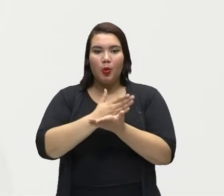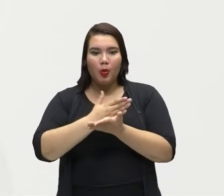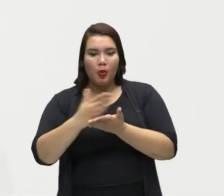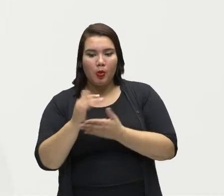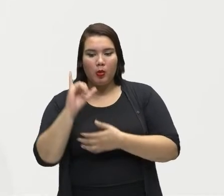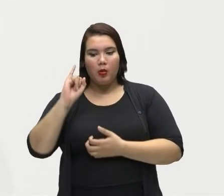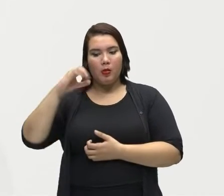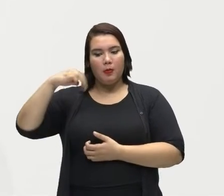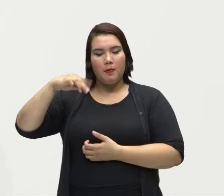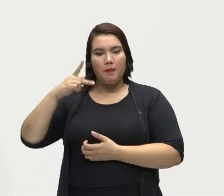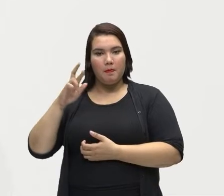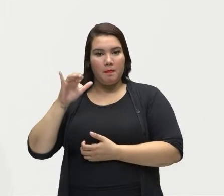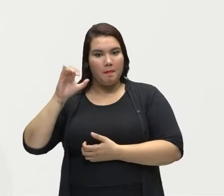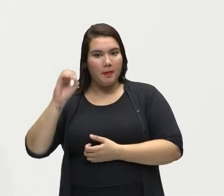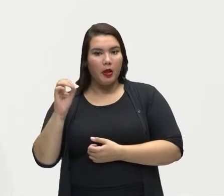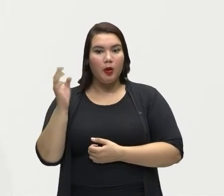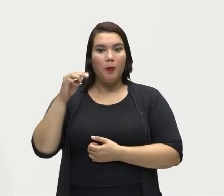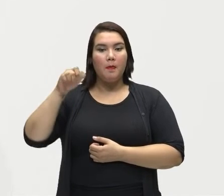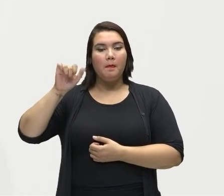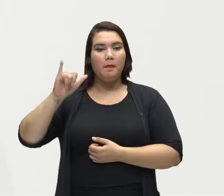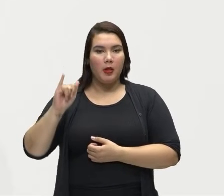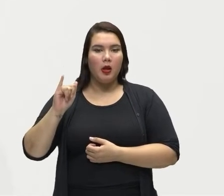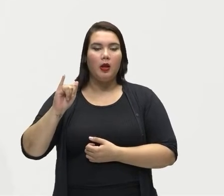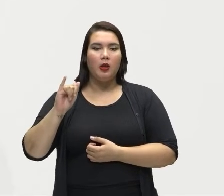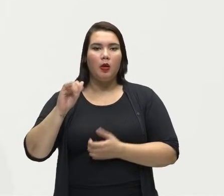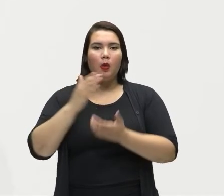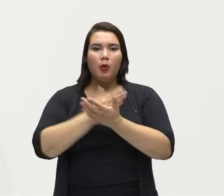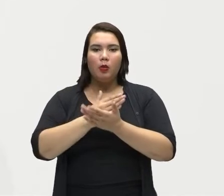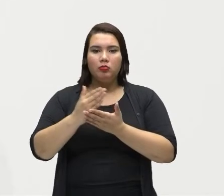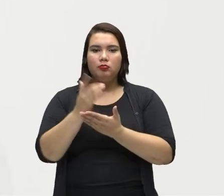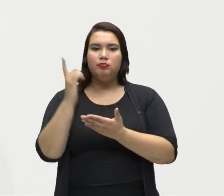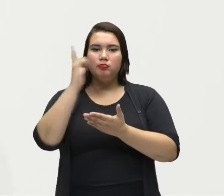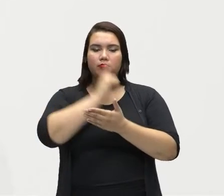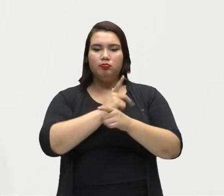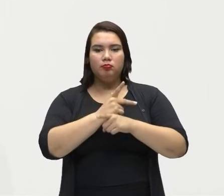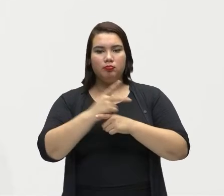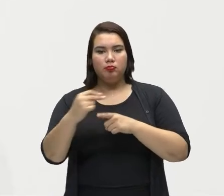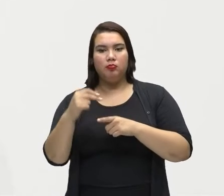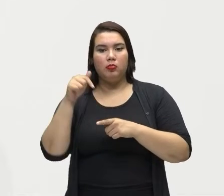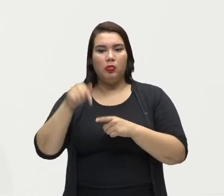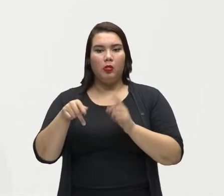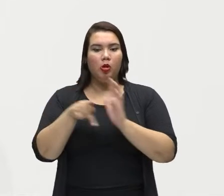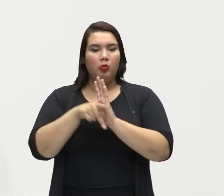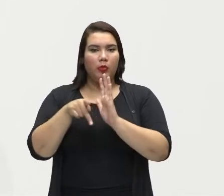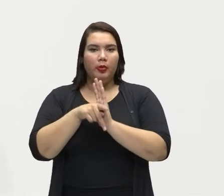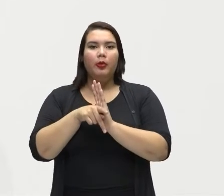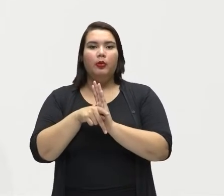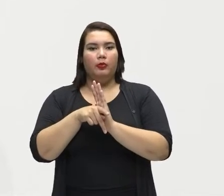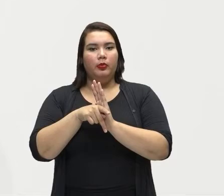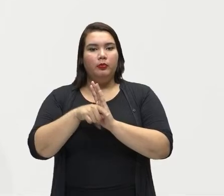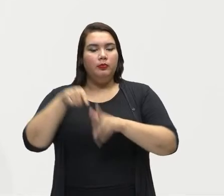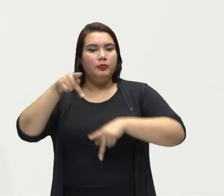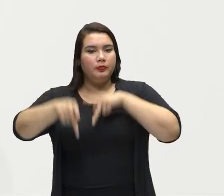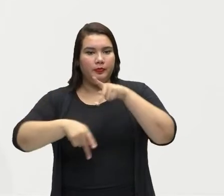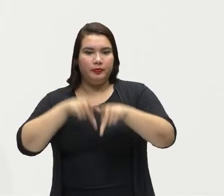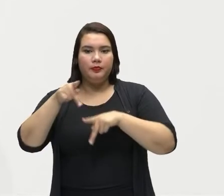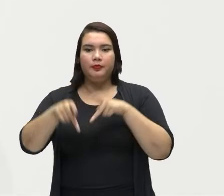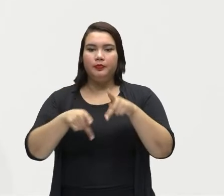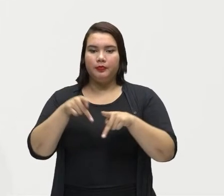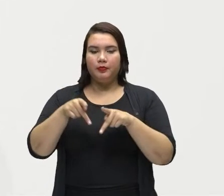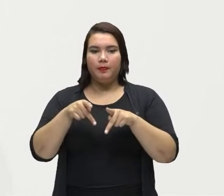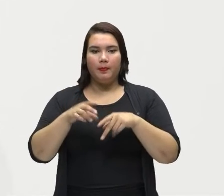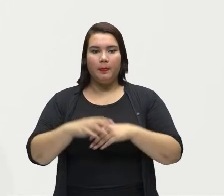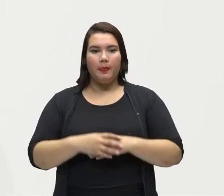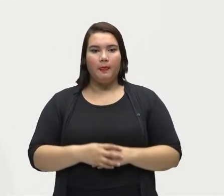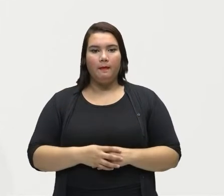de Mali, quando os mandingas conseguem se consolidar no poder, conquistando aí o antigo Império de Gana, as